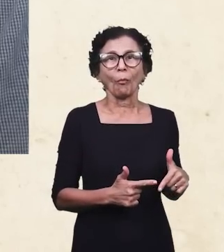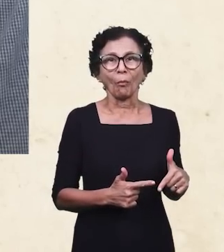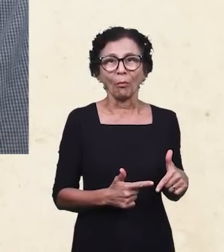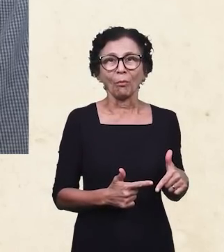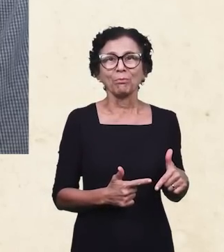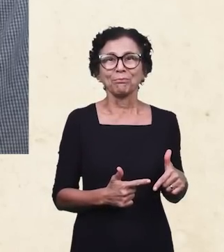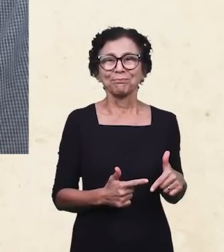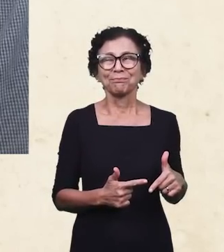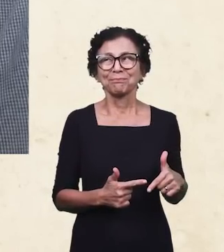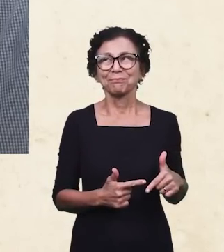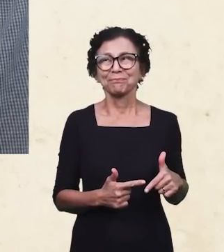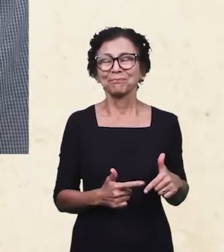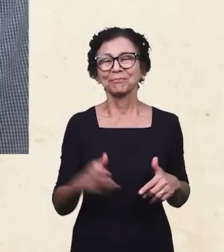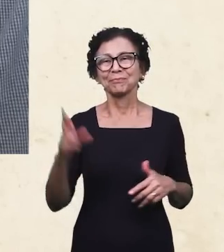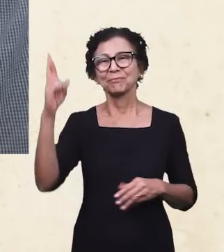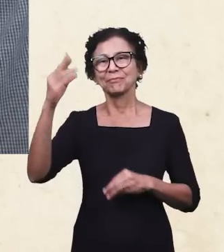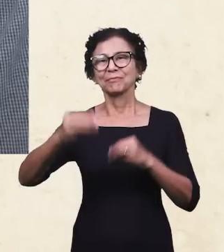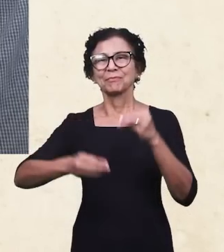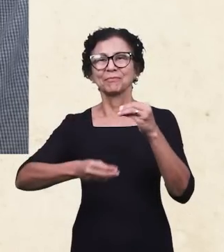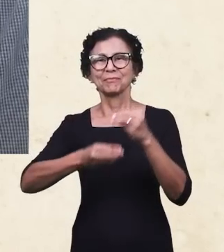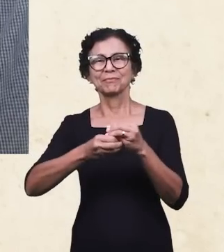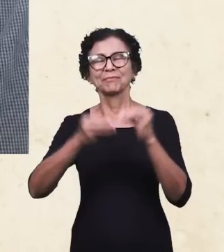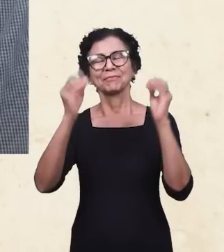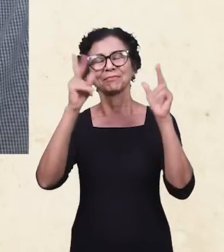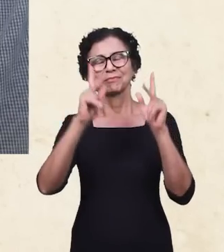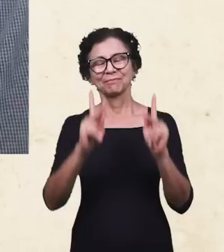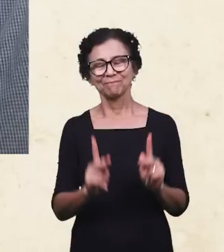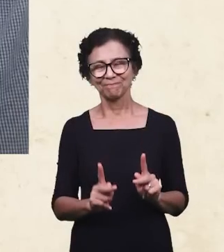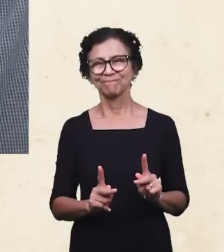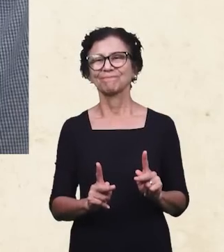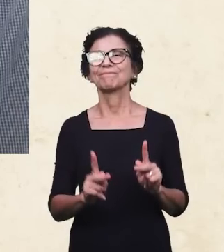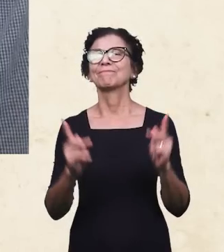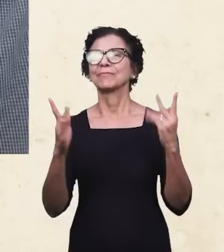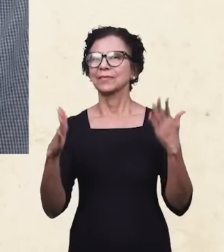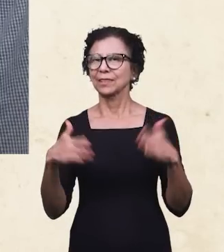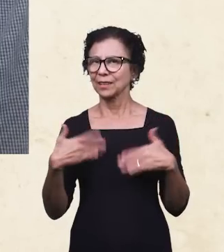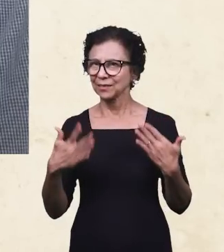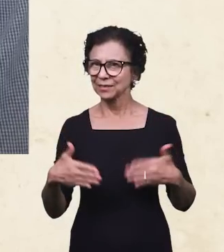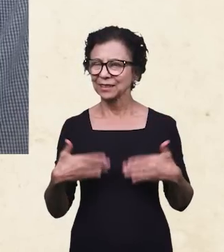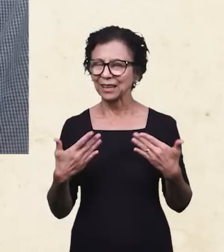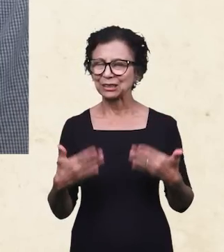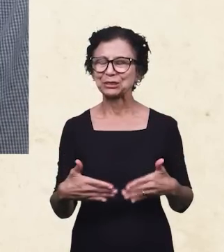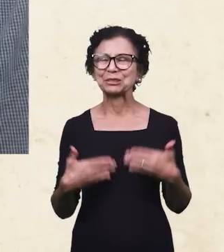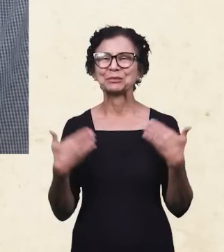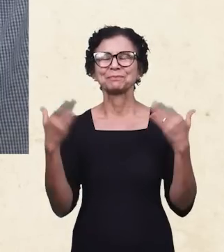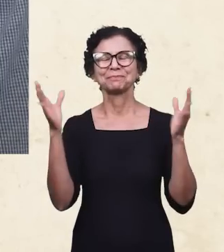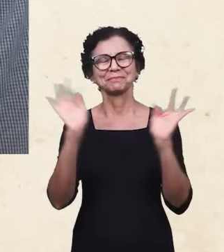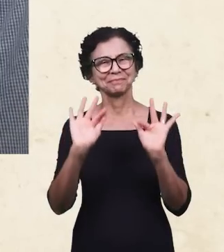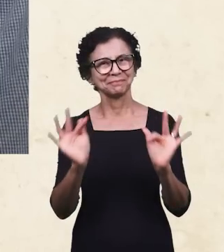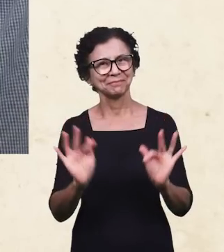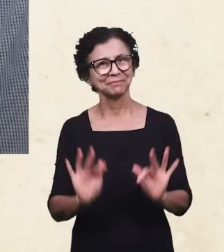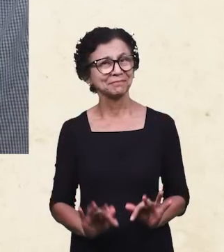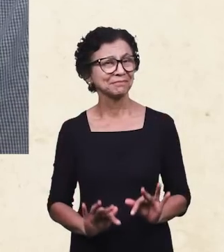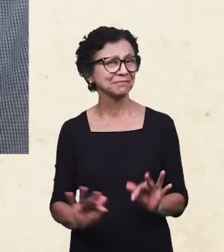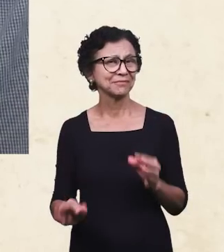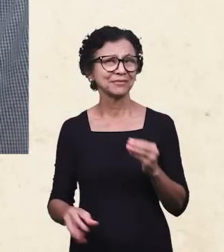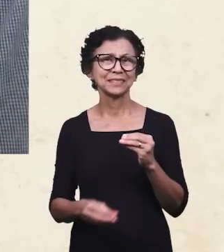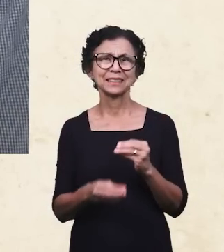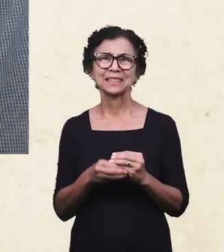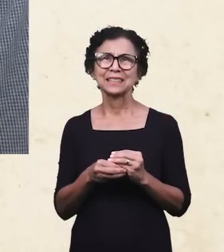Senhor ele acrescentou paz, acrescentou alegria, acrescentou felicidade e acrescentou